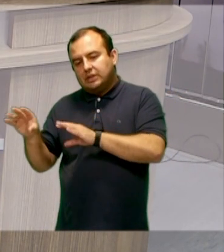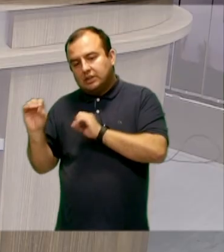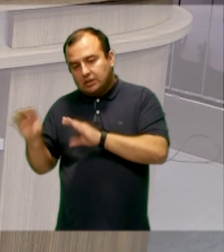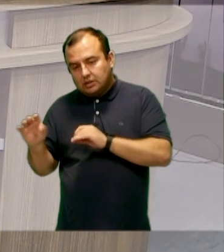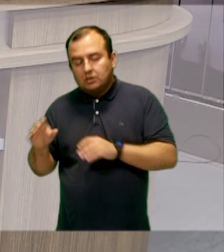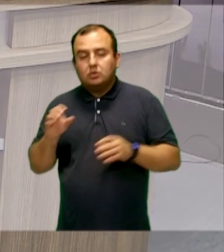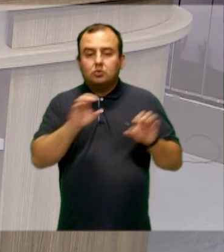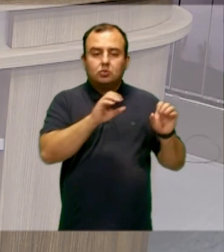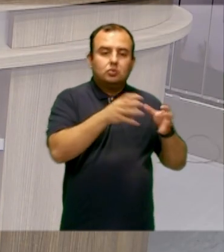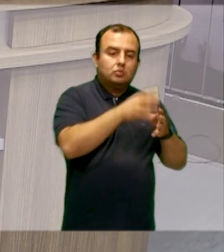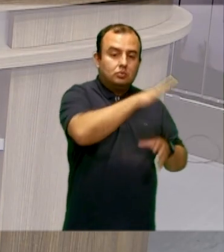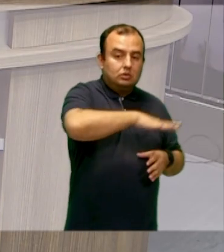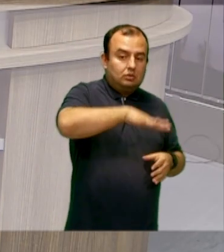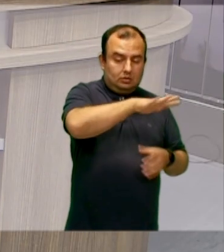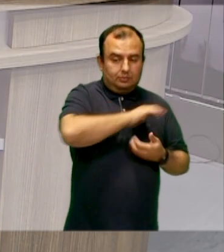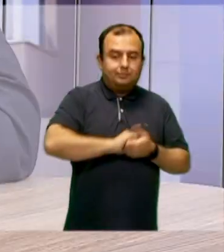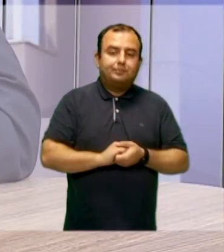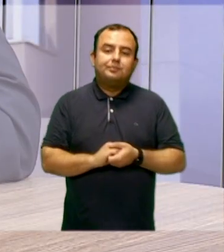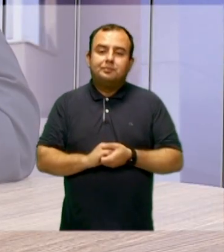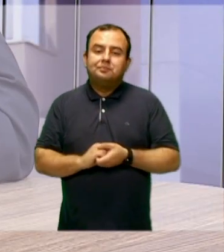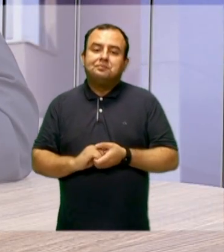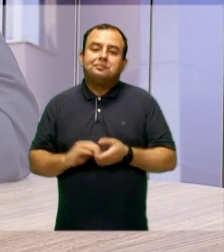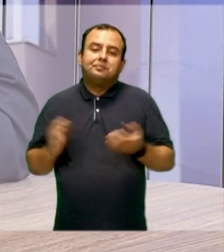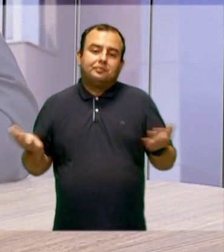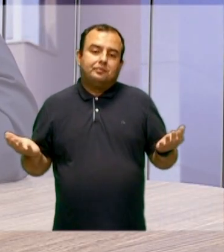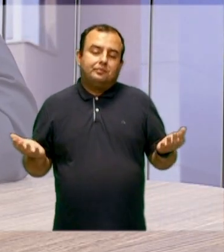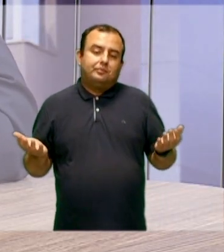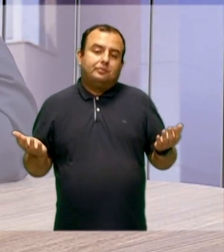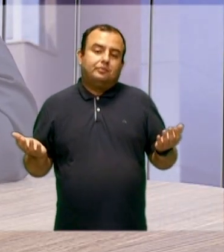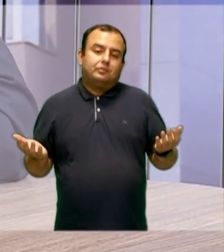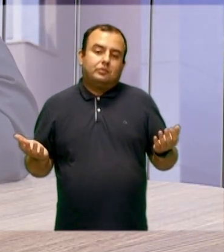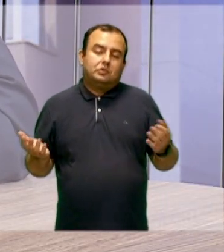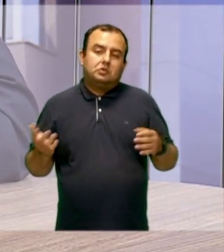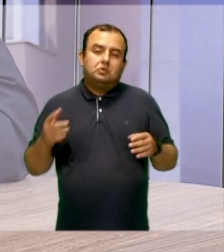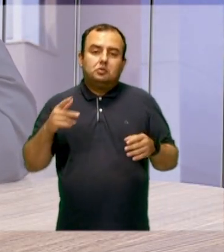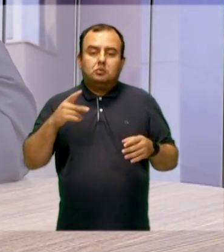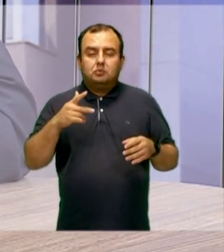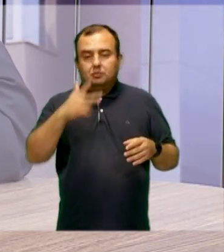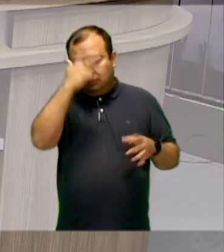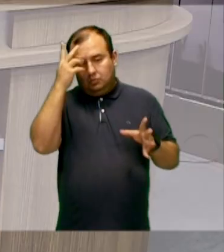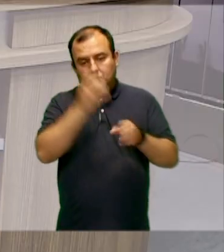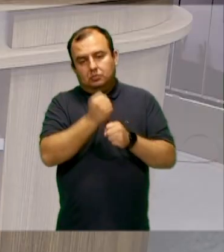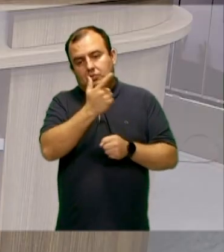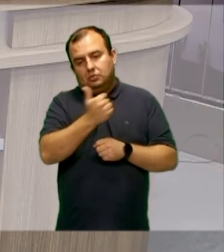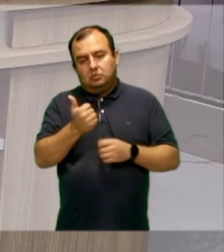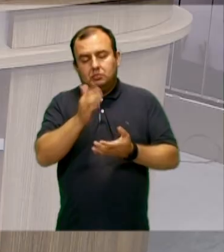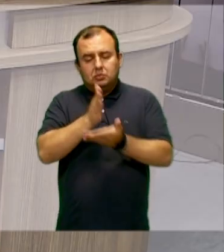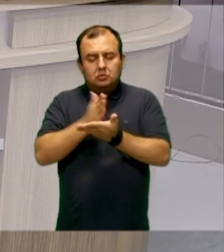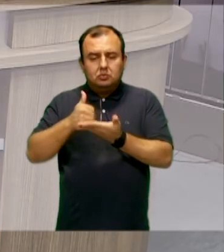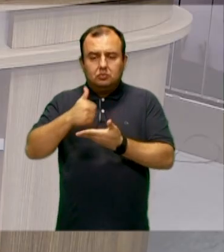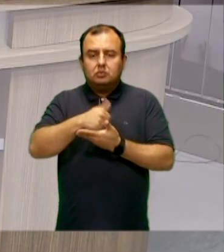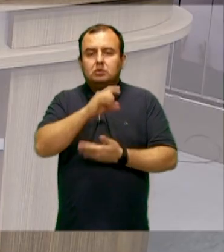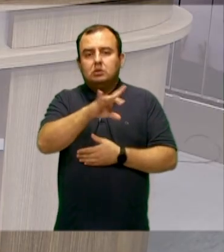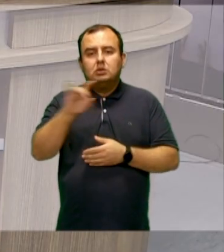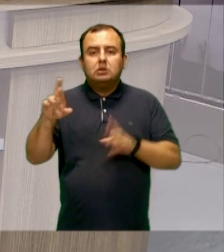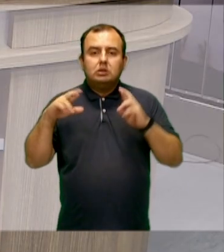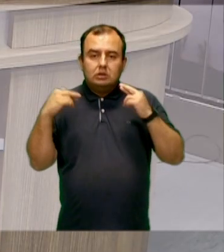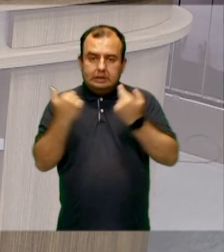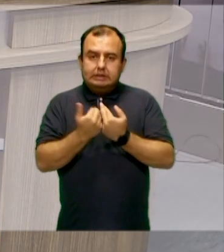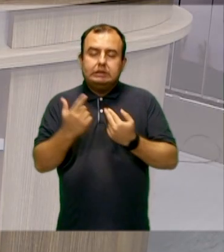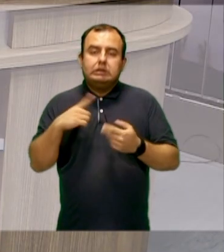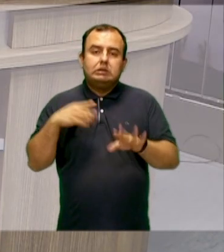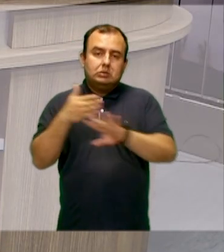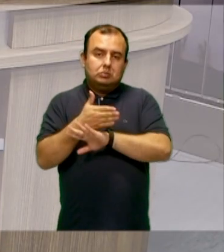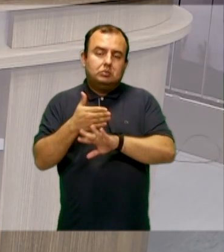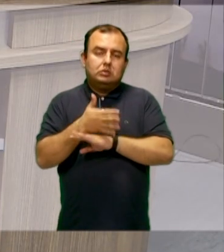o geral. E o geral. Né? Então, apesar de ser 21 pessoas, acaba se dividindo. Então, cada reunião, vamos assim dizer, vão